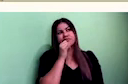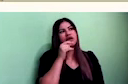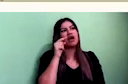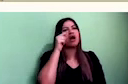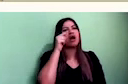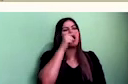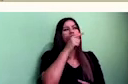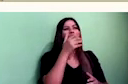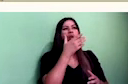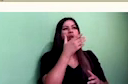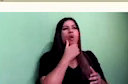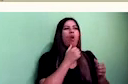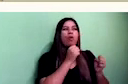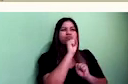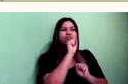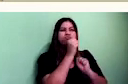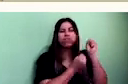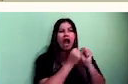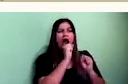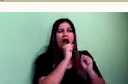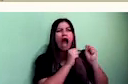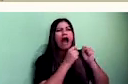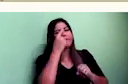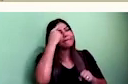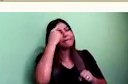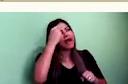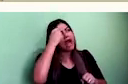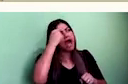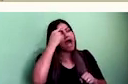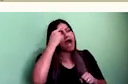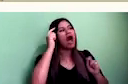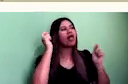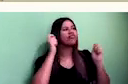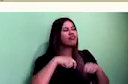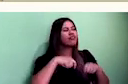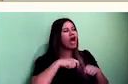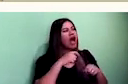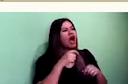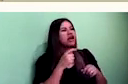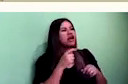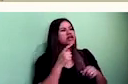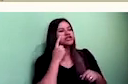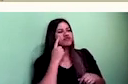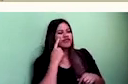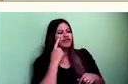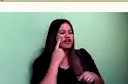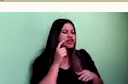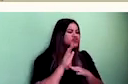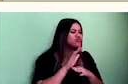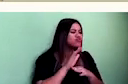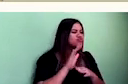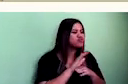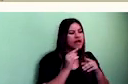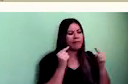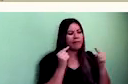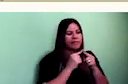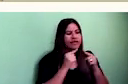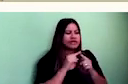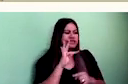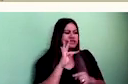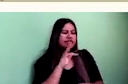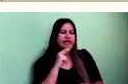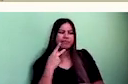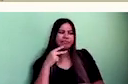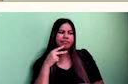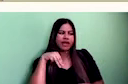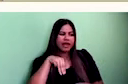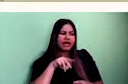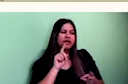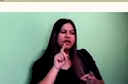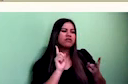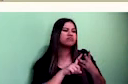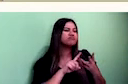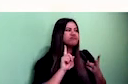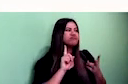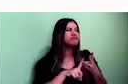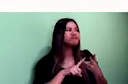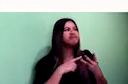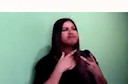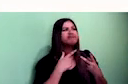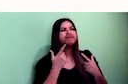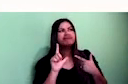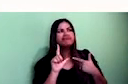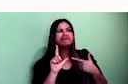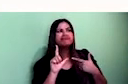ansiedade, com medo, tá? E é possível comprar dessa forma os óleos essenciais, certo?